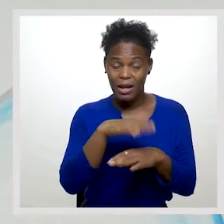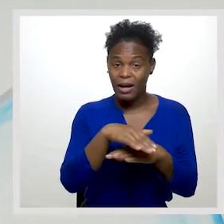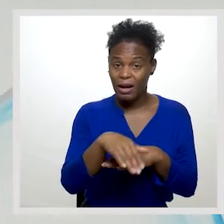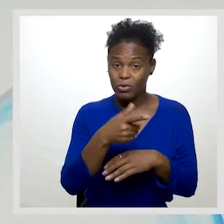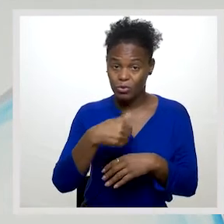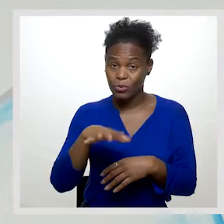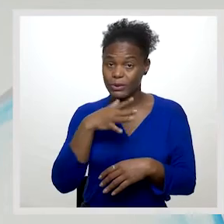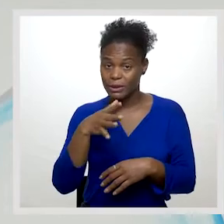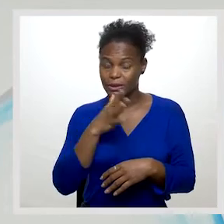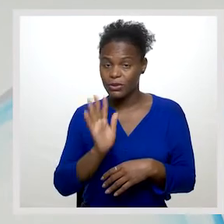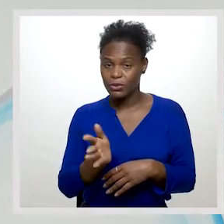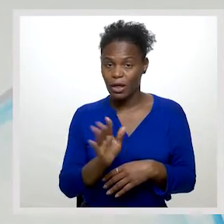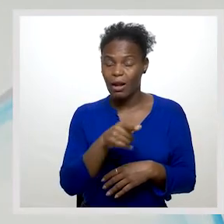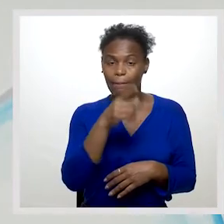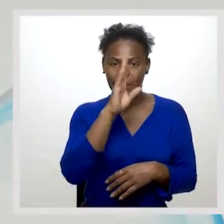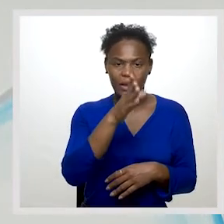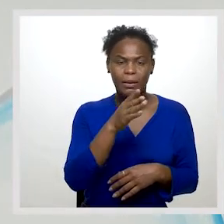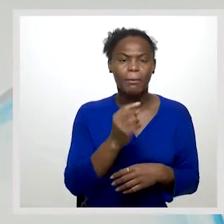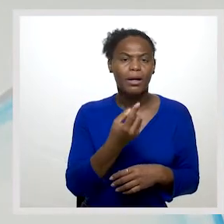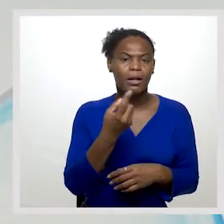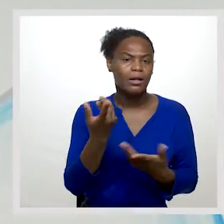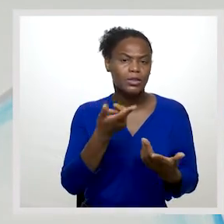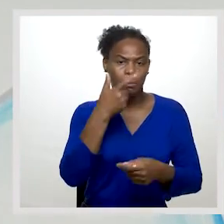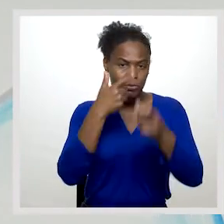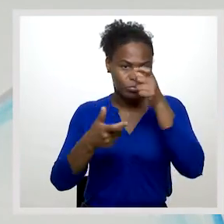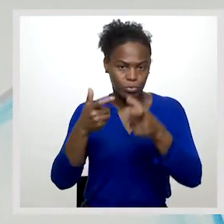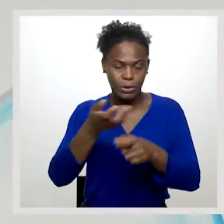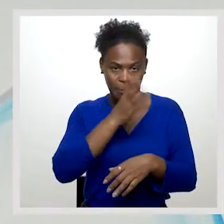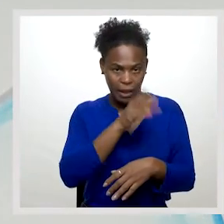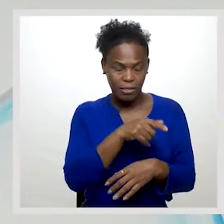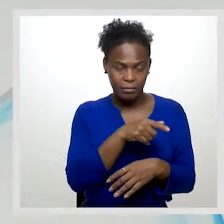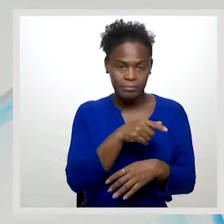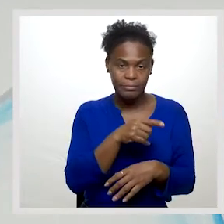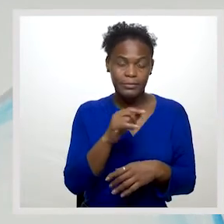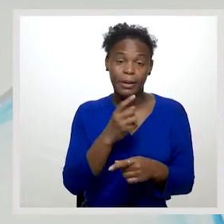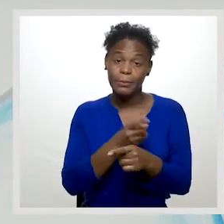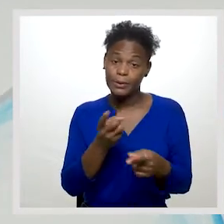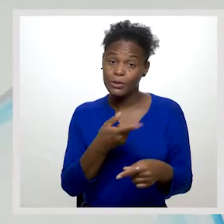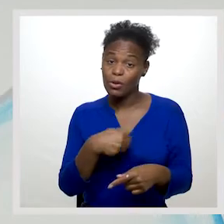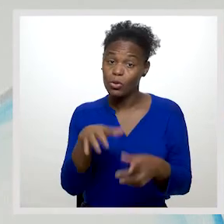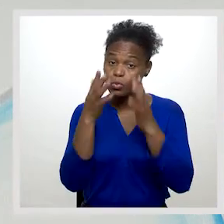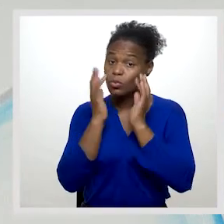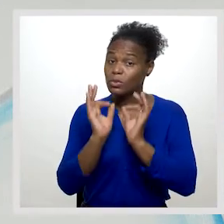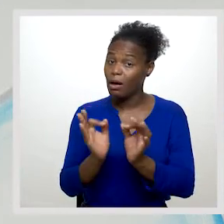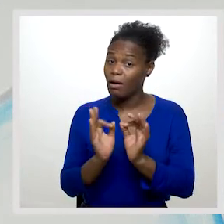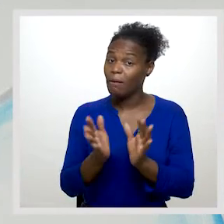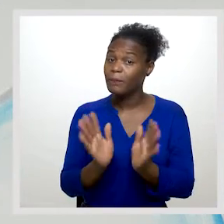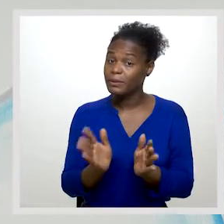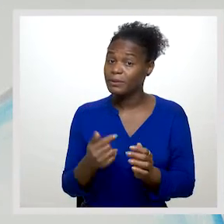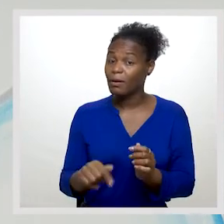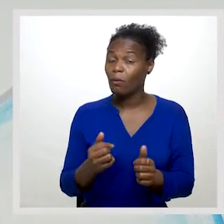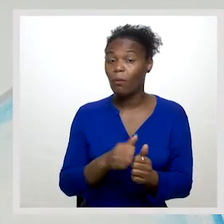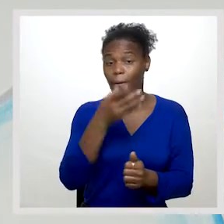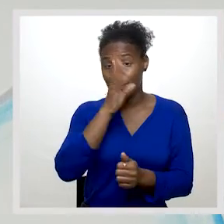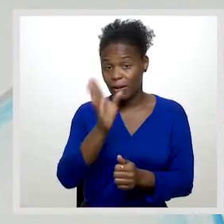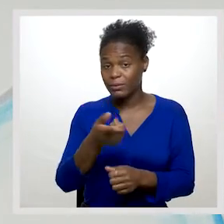nós indicamos ali são praticadas pelos seres humanos. Então, temos de ter muito cuidado com a nossa prática,